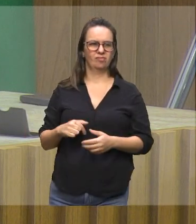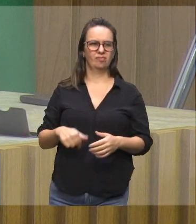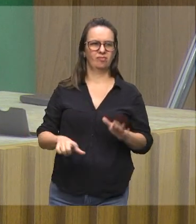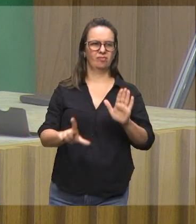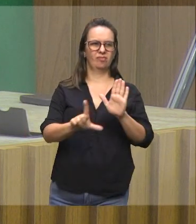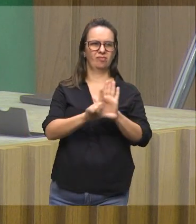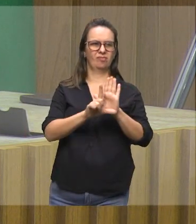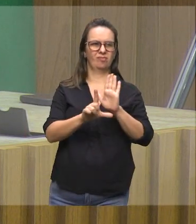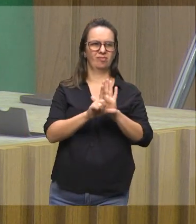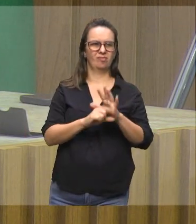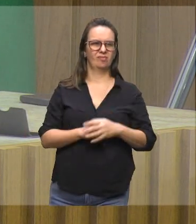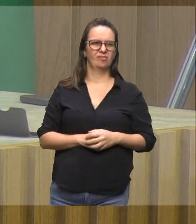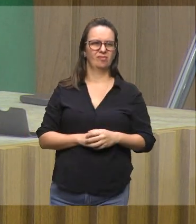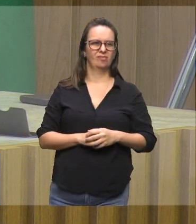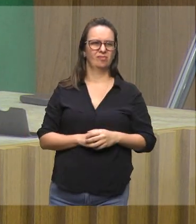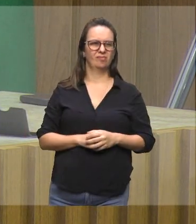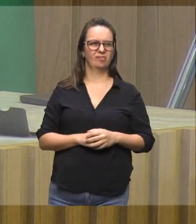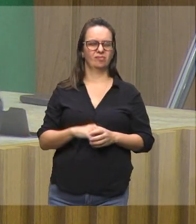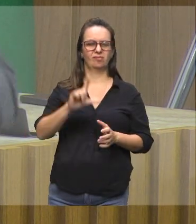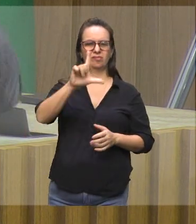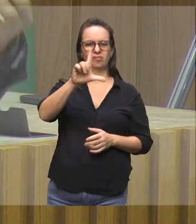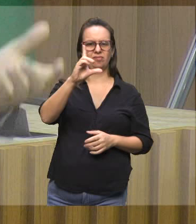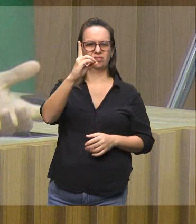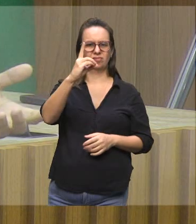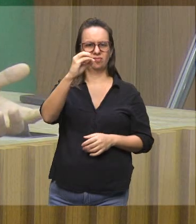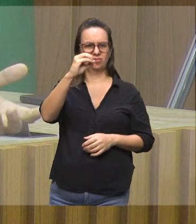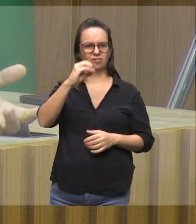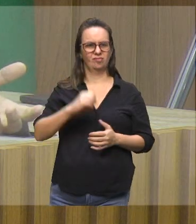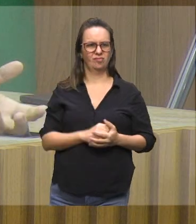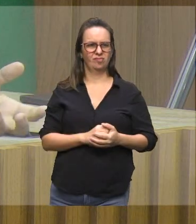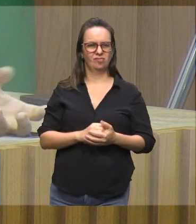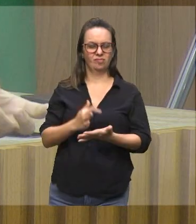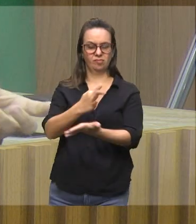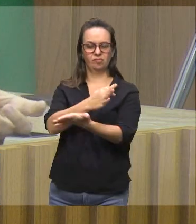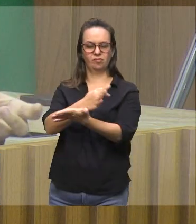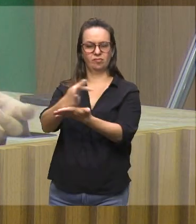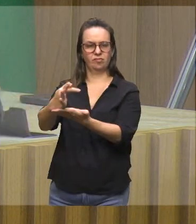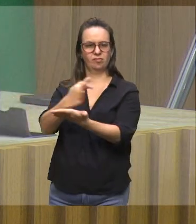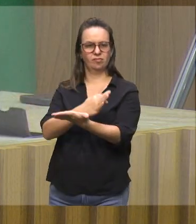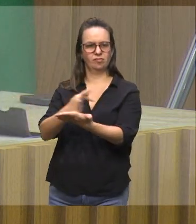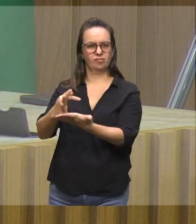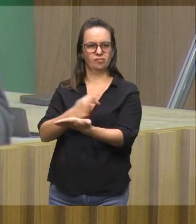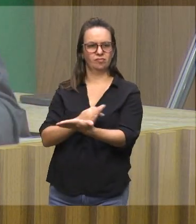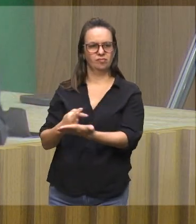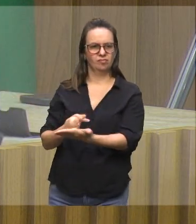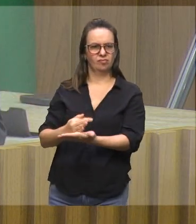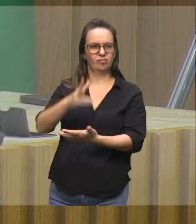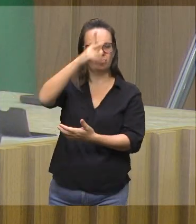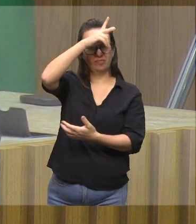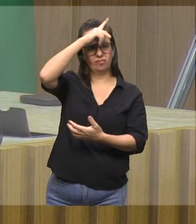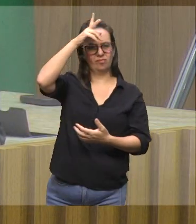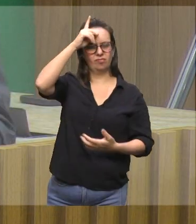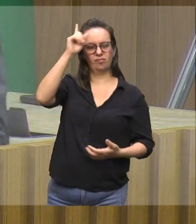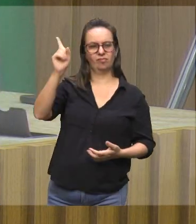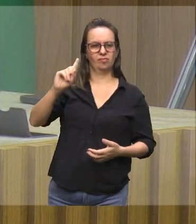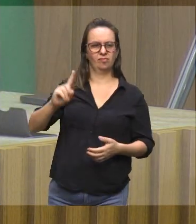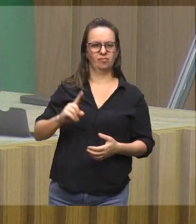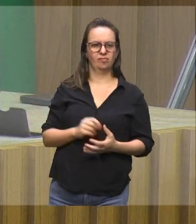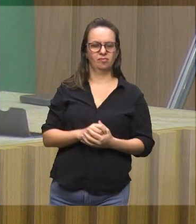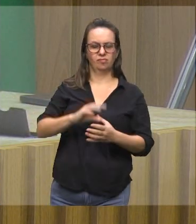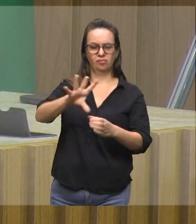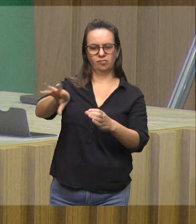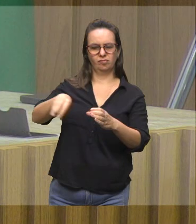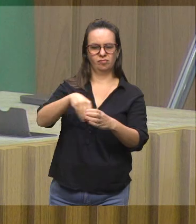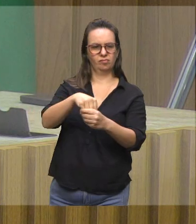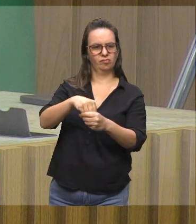Diretrizes Orçamentárias, a LDO. E no texto que está na LDO, o prefeito ele não englobou